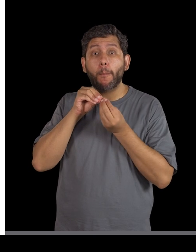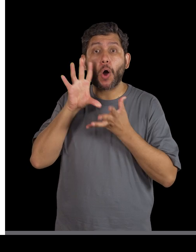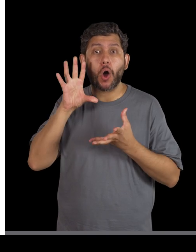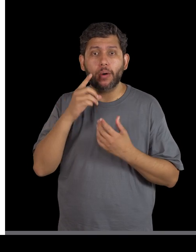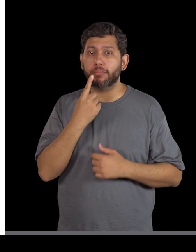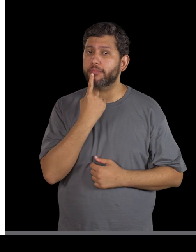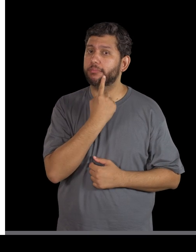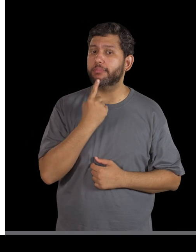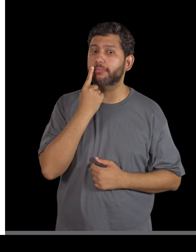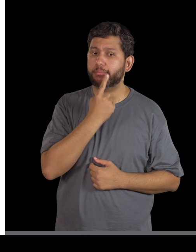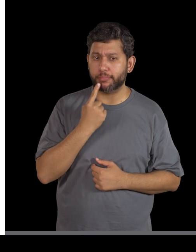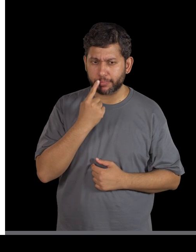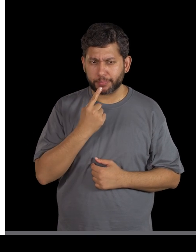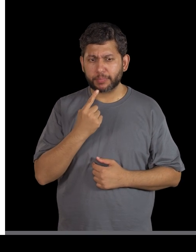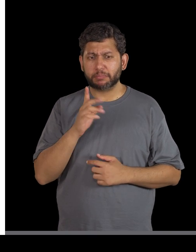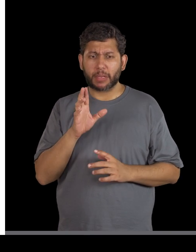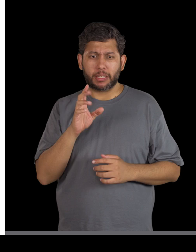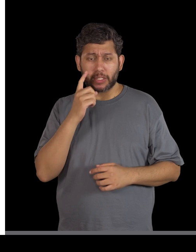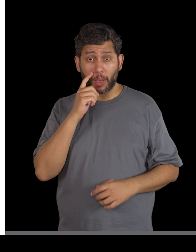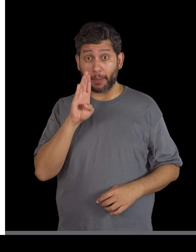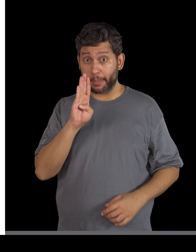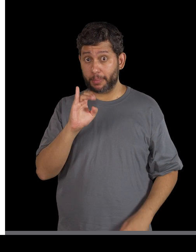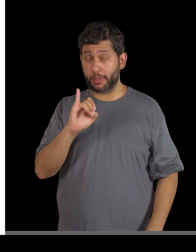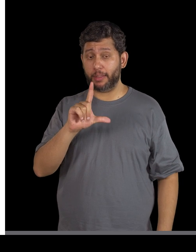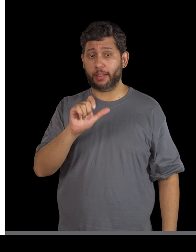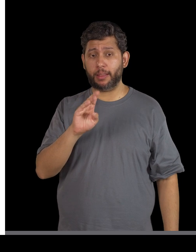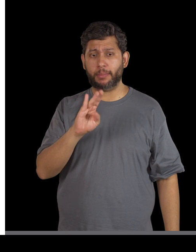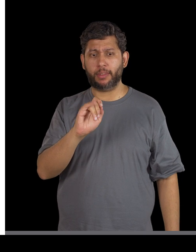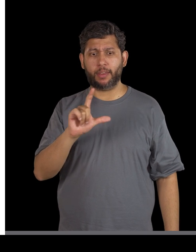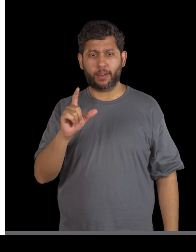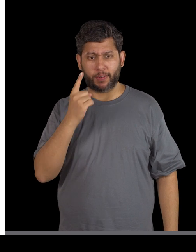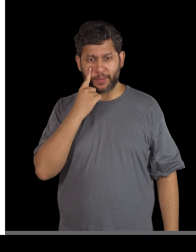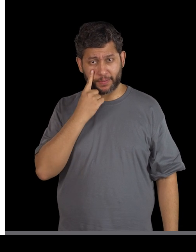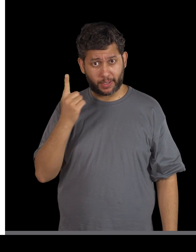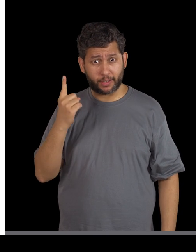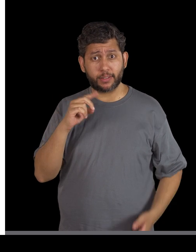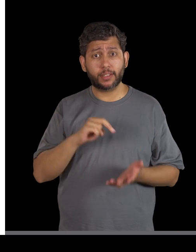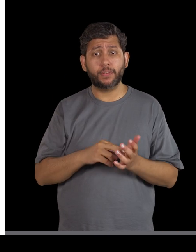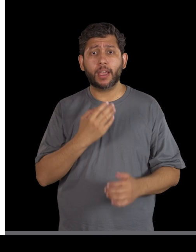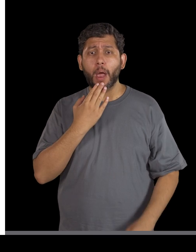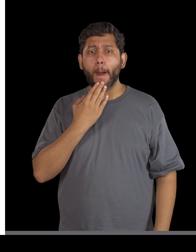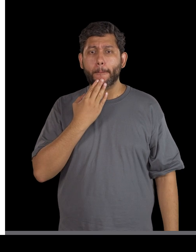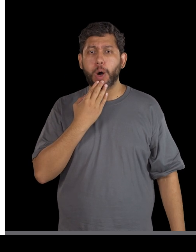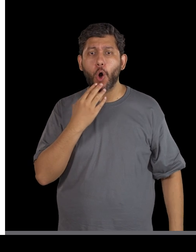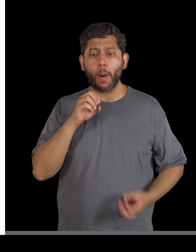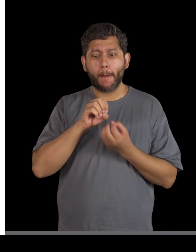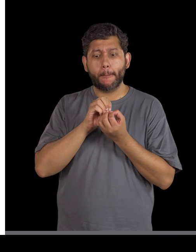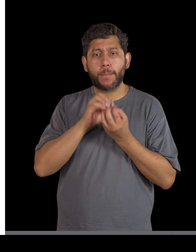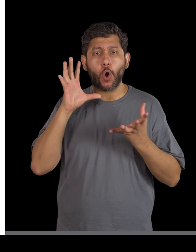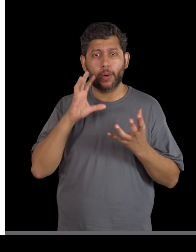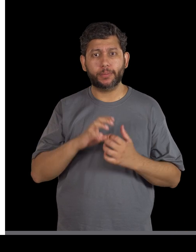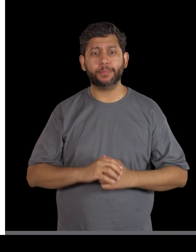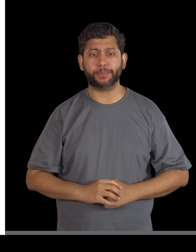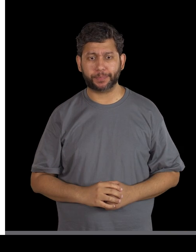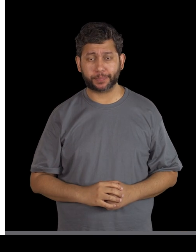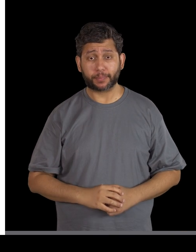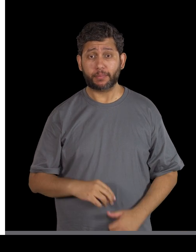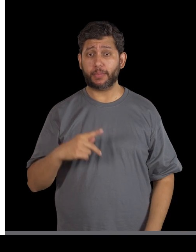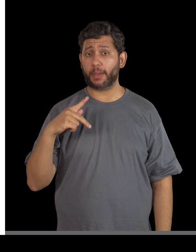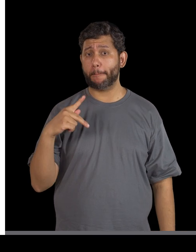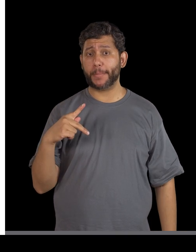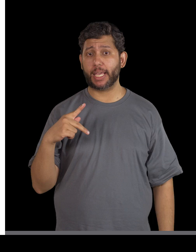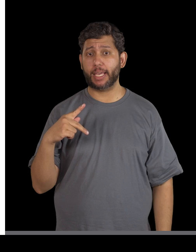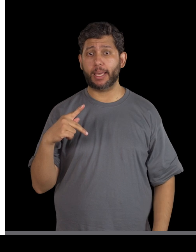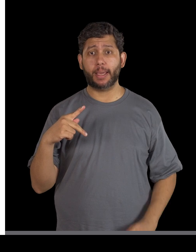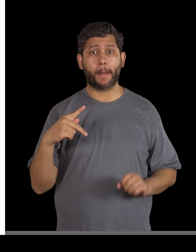em alguns quadros, mas essa significa a mesma coisa, há uma obstrução na passagem do ar, uma explosão, né, na passagem do ar. Então a gente tem o p